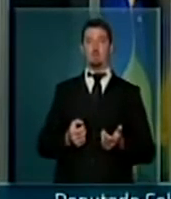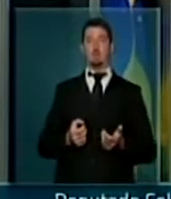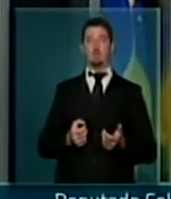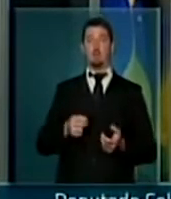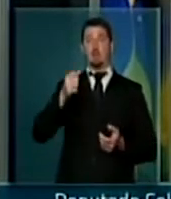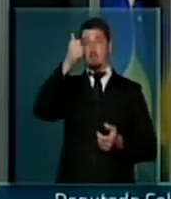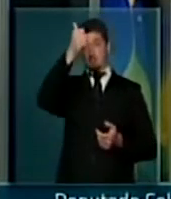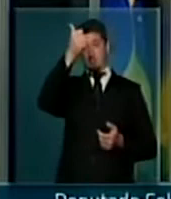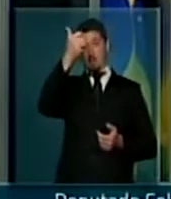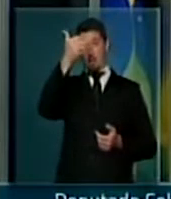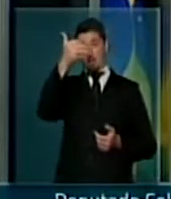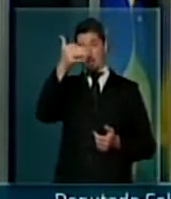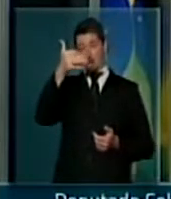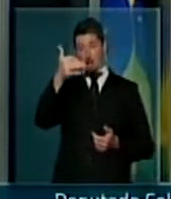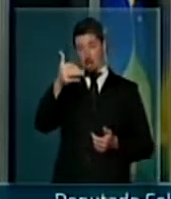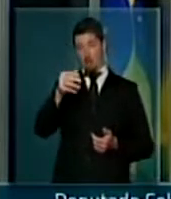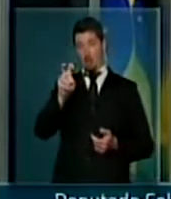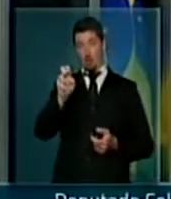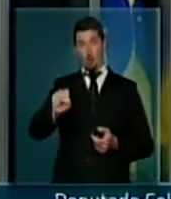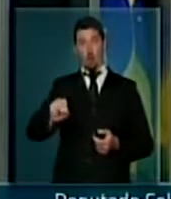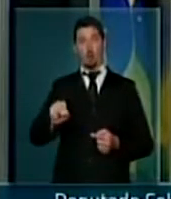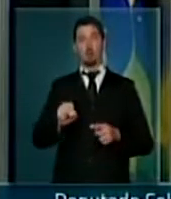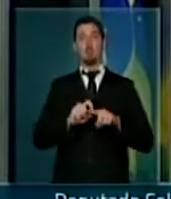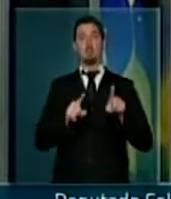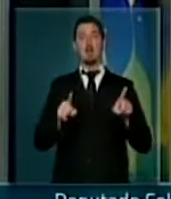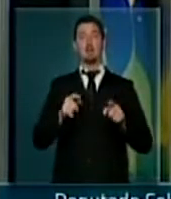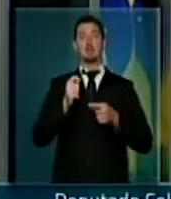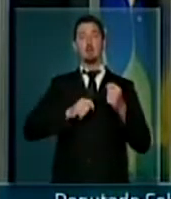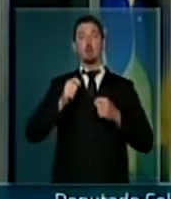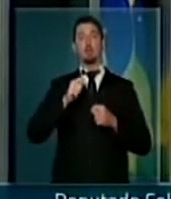aos postos de 8ª maior economia.